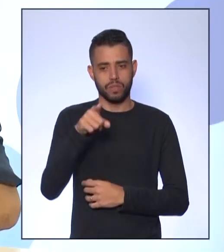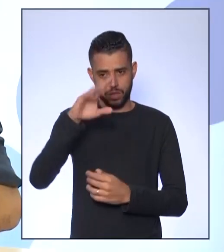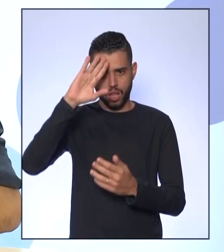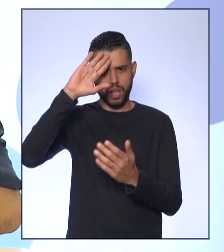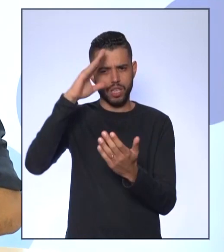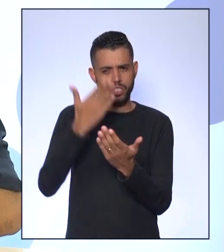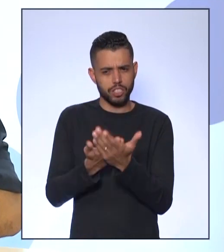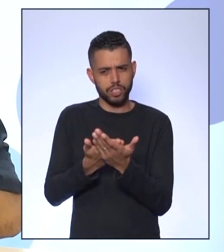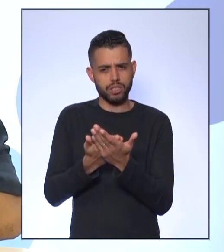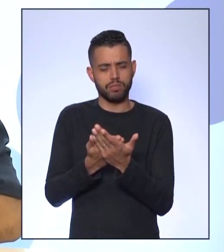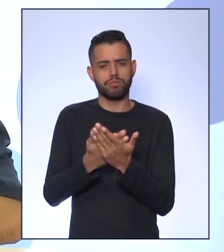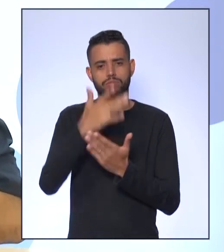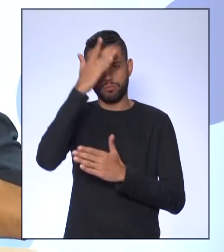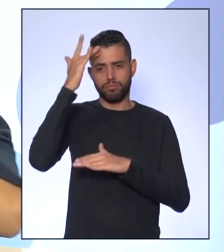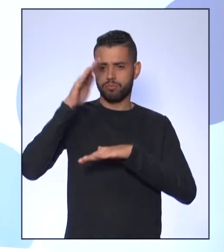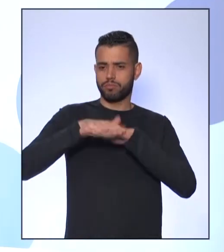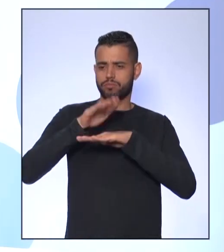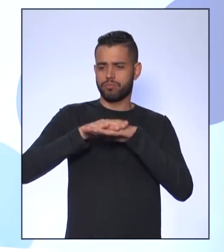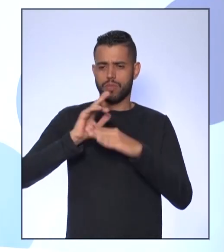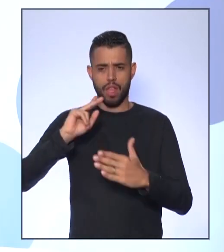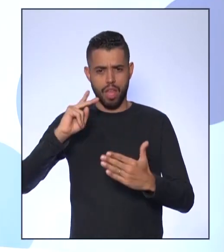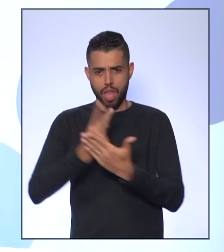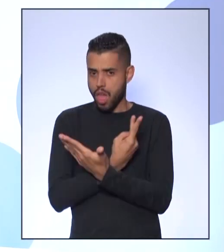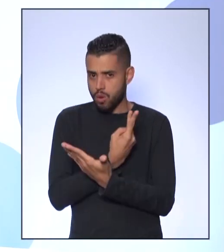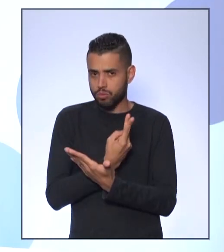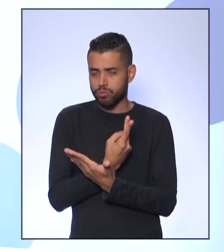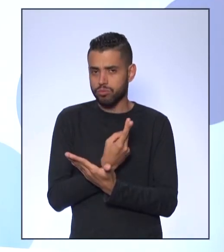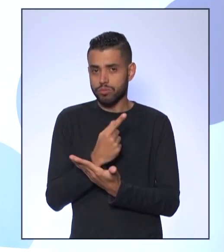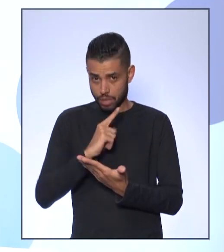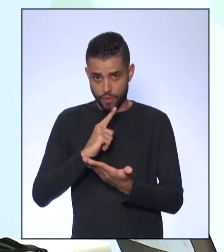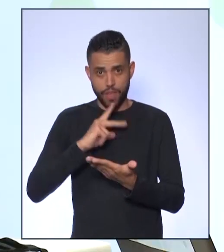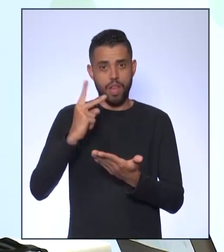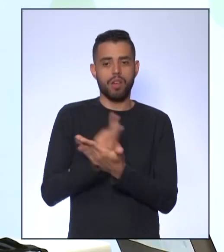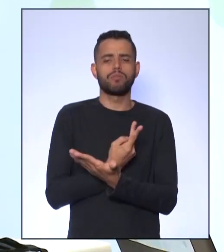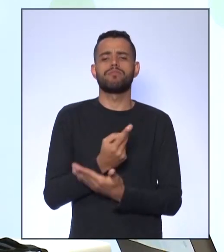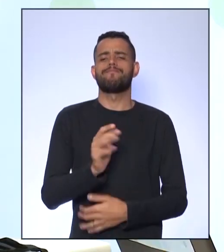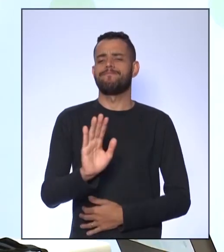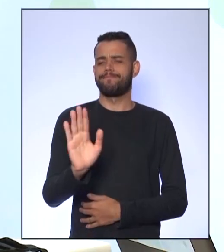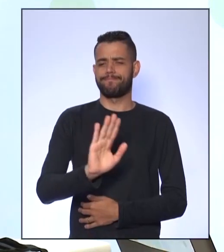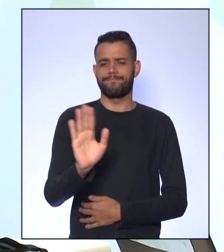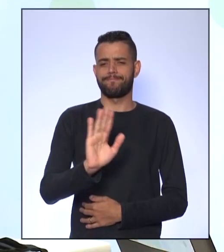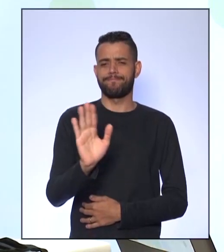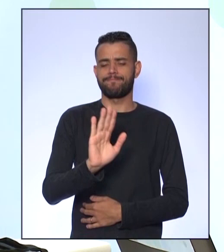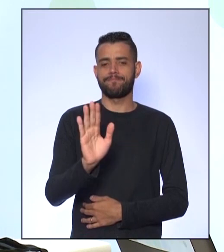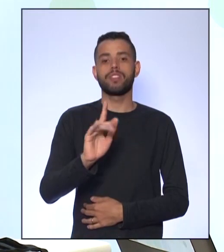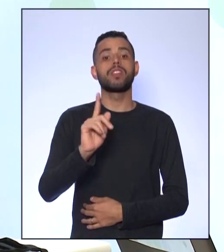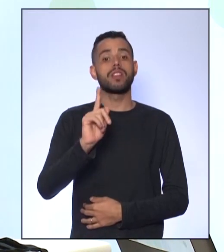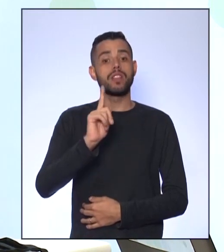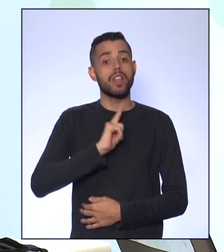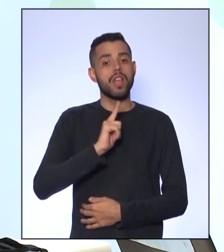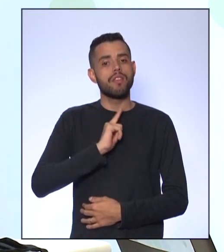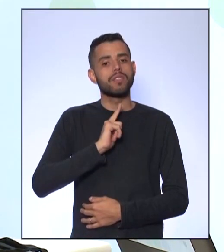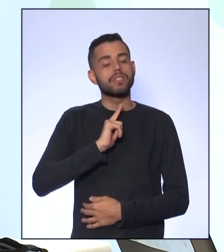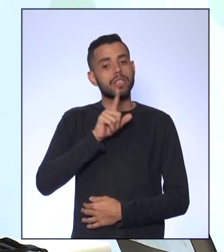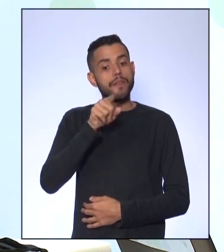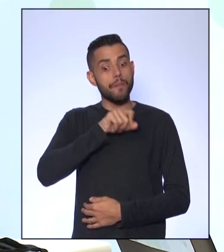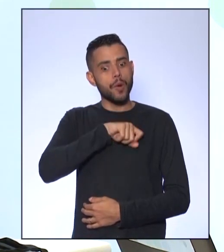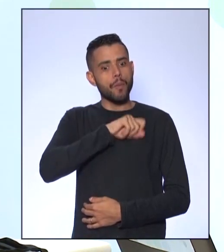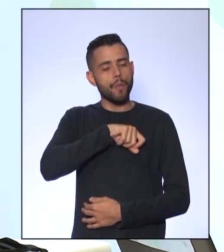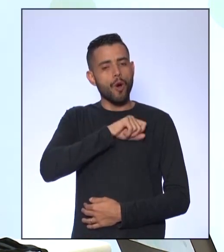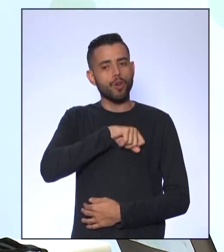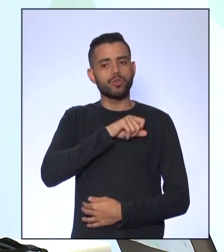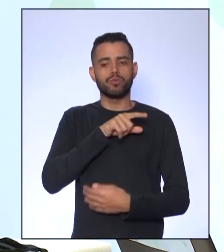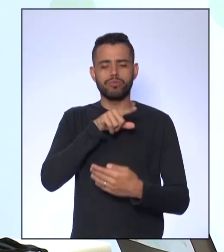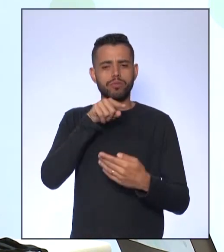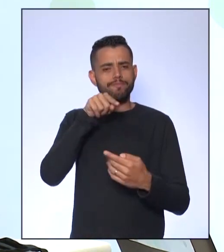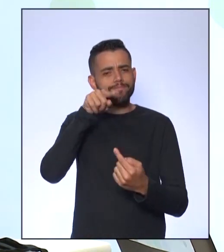autor cometeu algum tipo de erro? Ele cometeu algum tipo de erro, professora? Não, ele não cometeu, teve uma intenção, na verdade, né, nesse meme. Teve uma